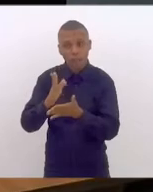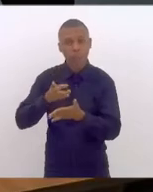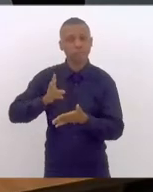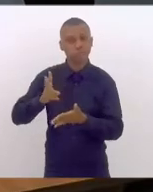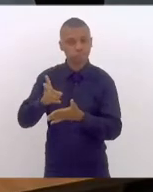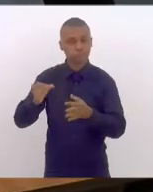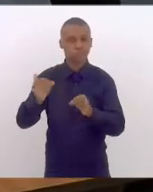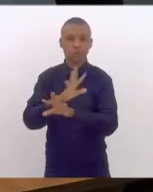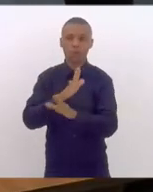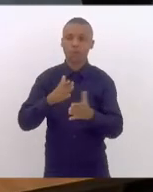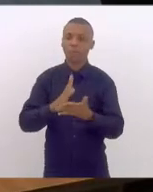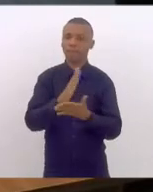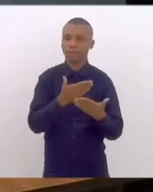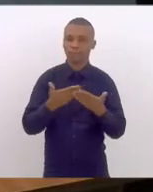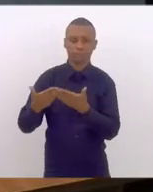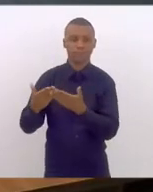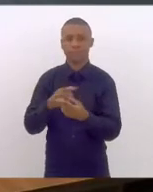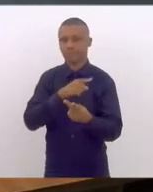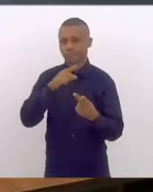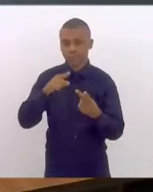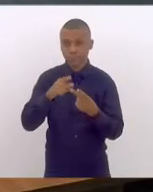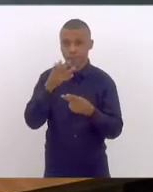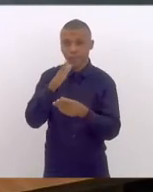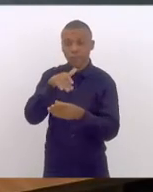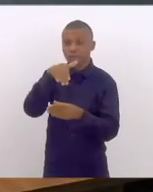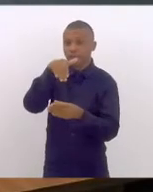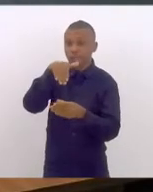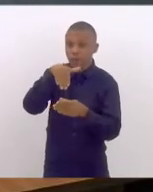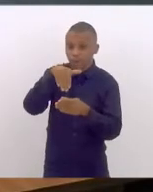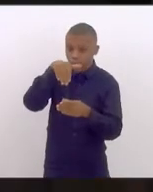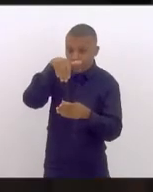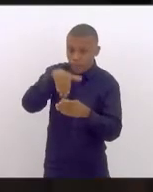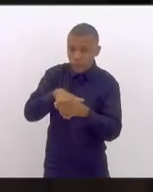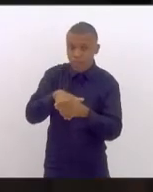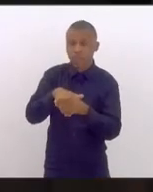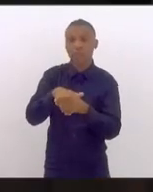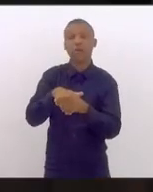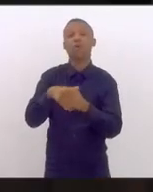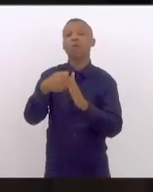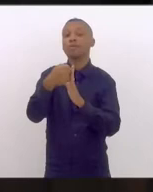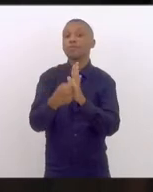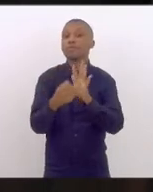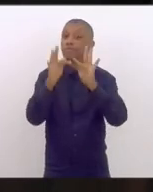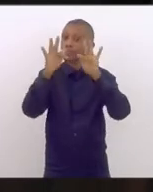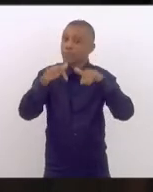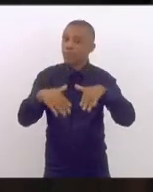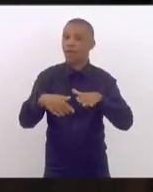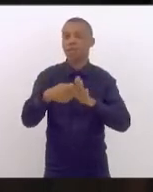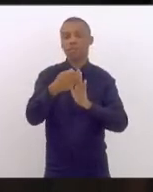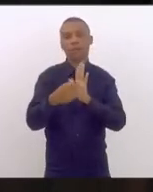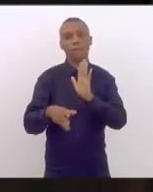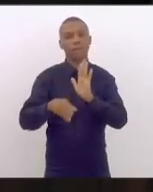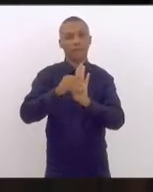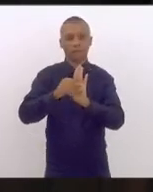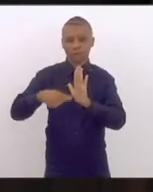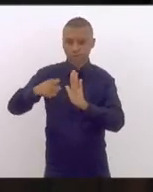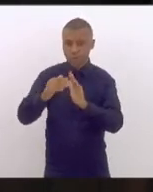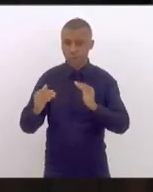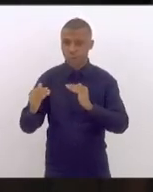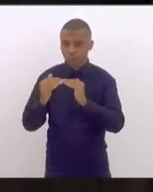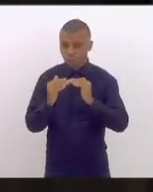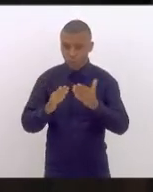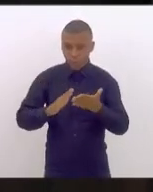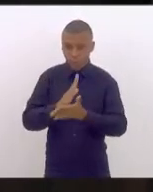Como estão aprovado em voltas em votação a redação final assim emendado vão